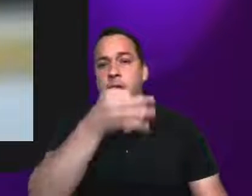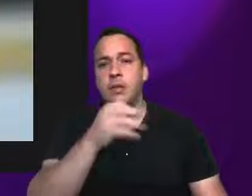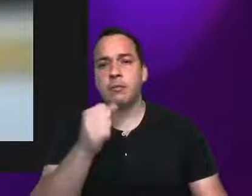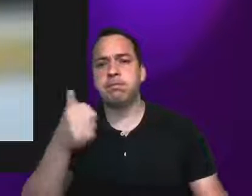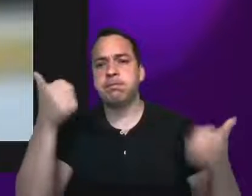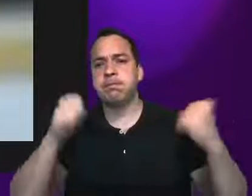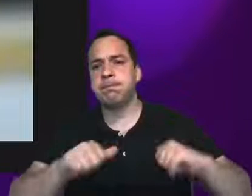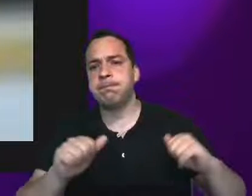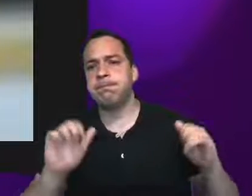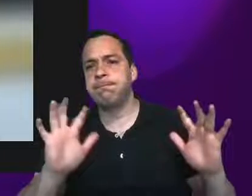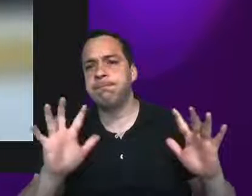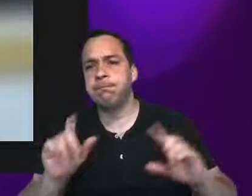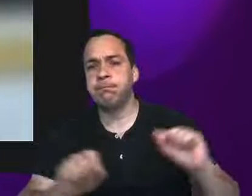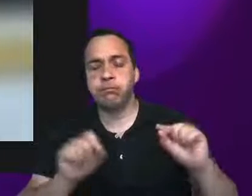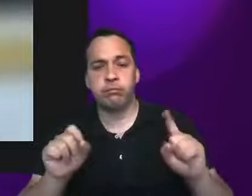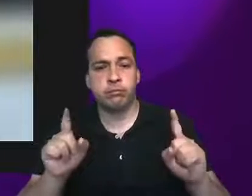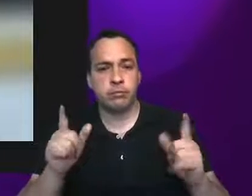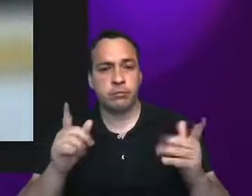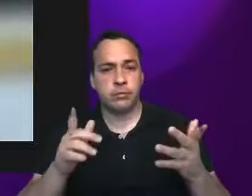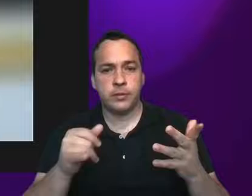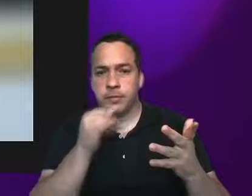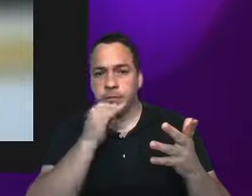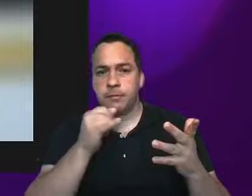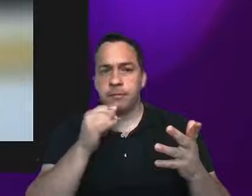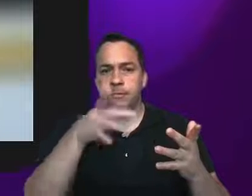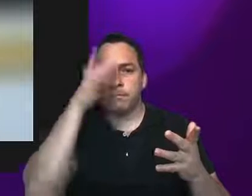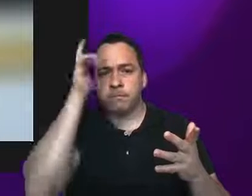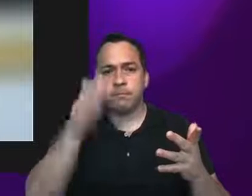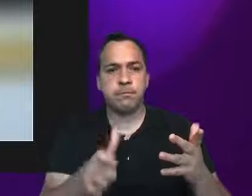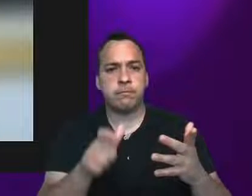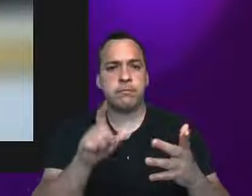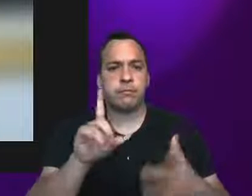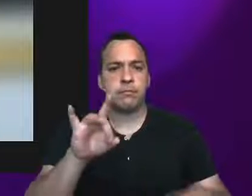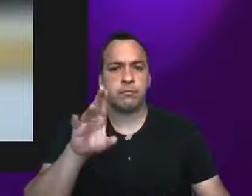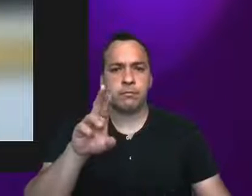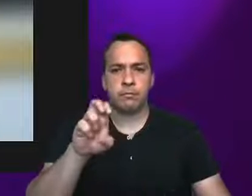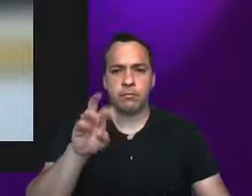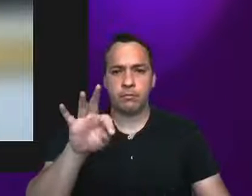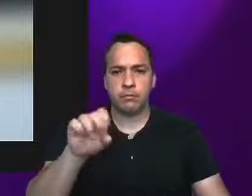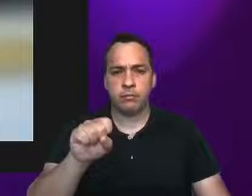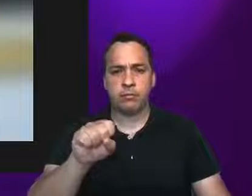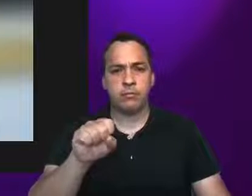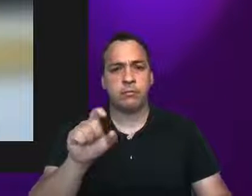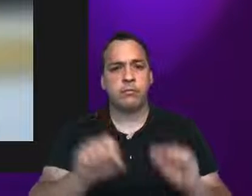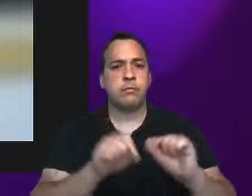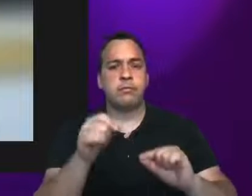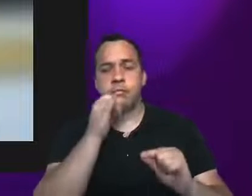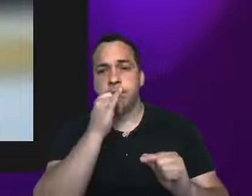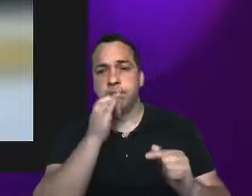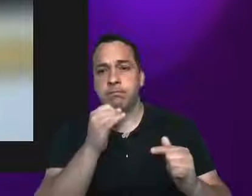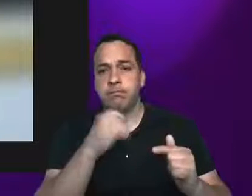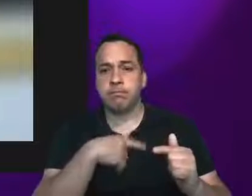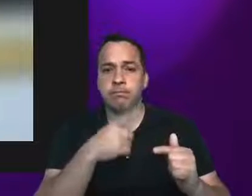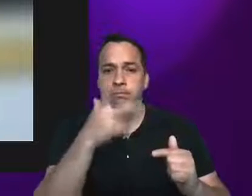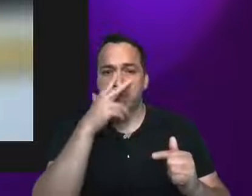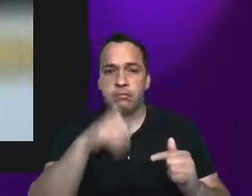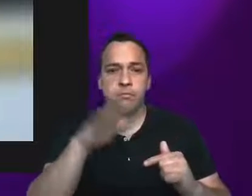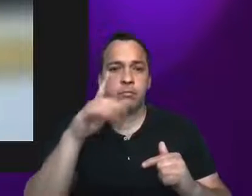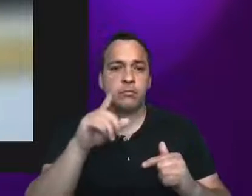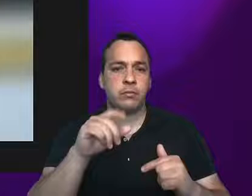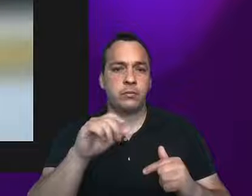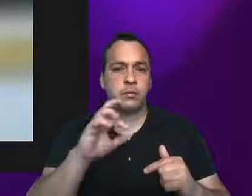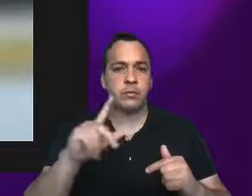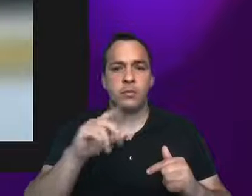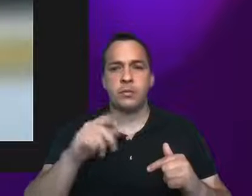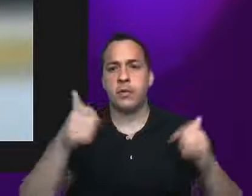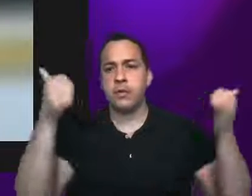hipotensão, ou, nesse paciente, no caso, esses dois diuréticos só vão ter um efeito mesmo diurético e não vão ter um efeito de hipotensão, de